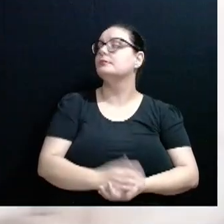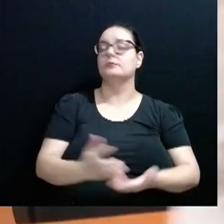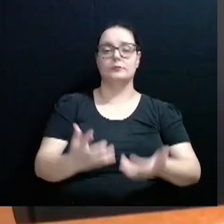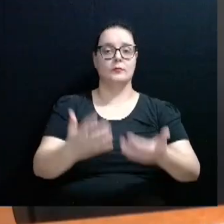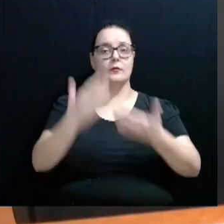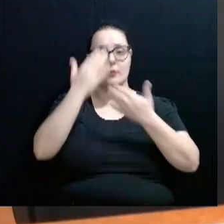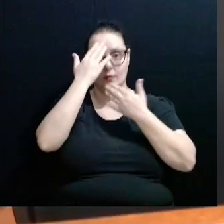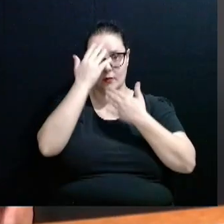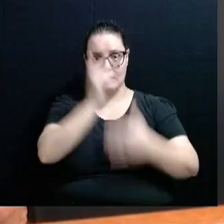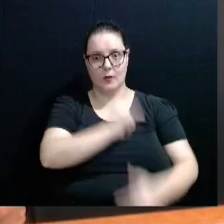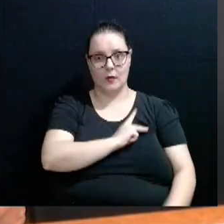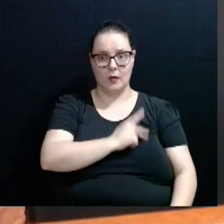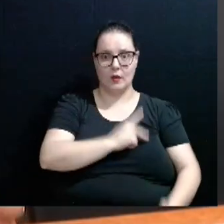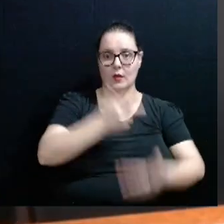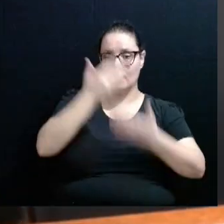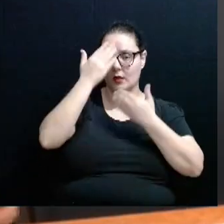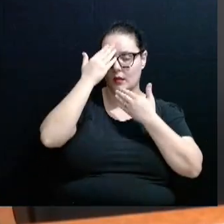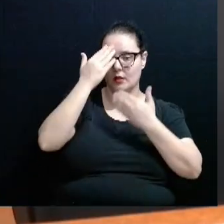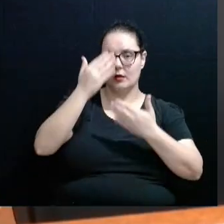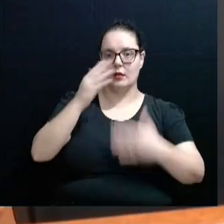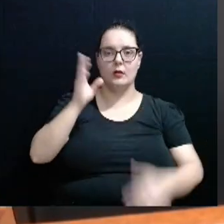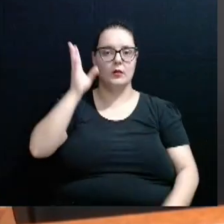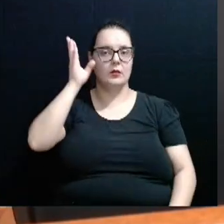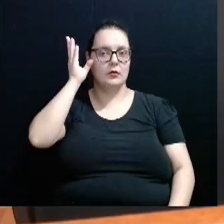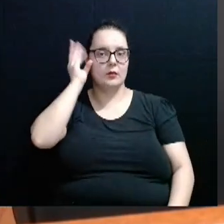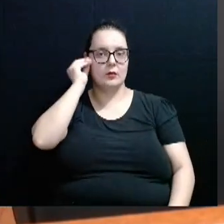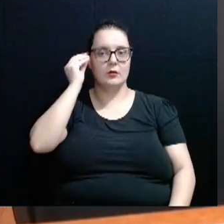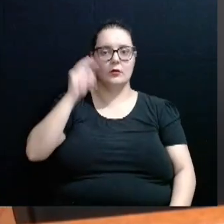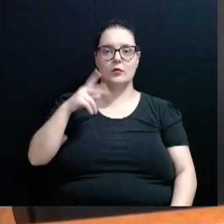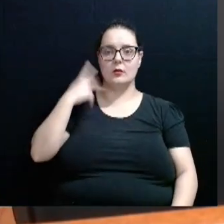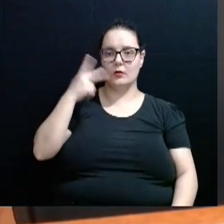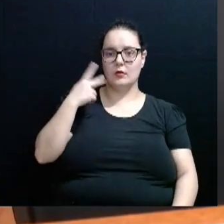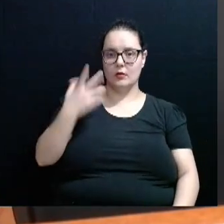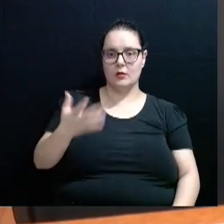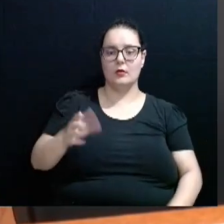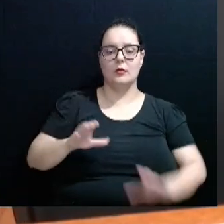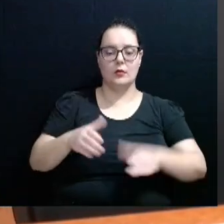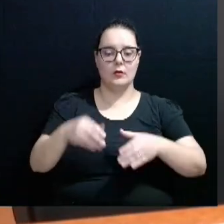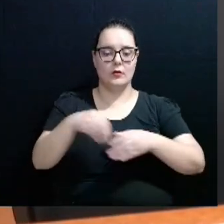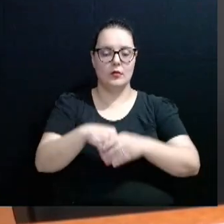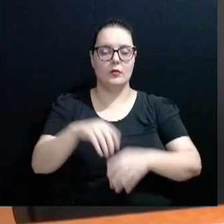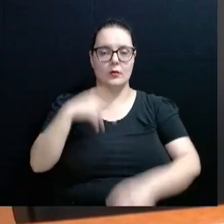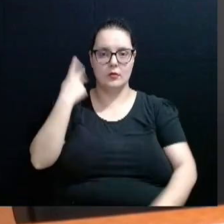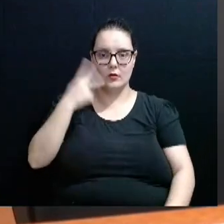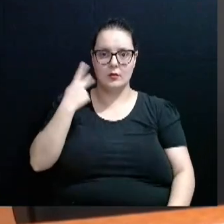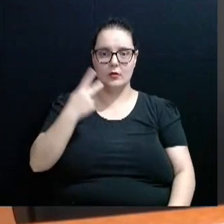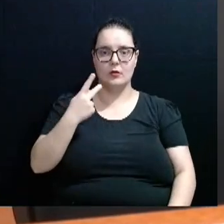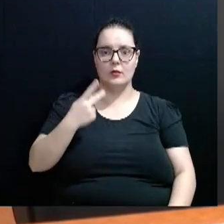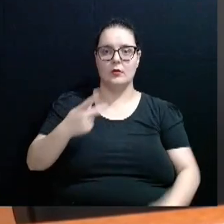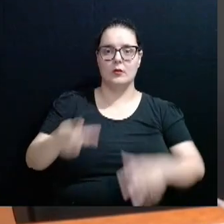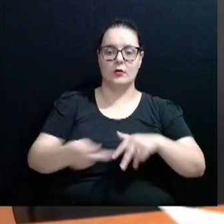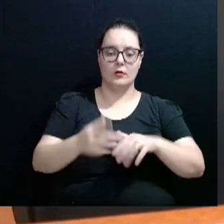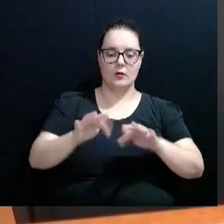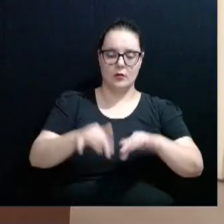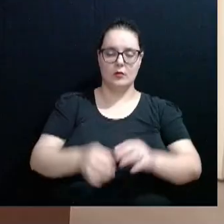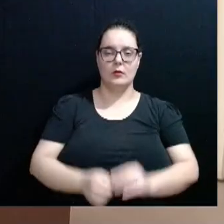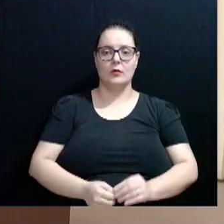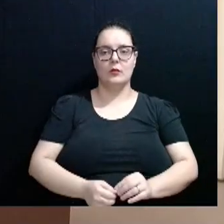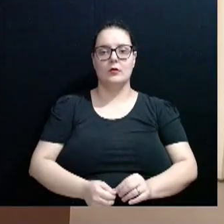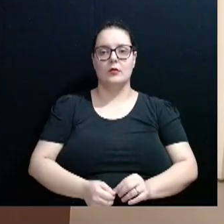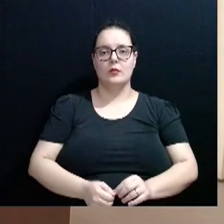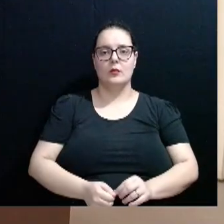aqui agradecer Benê Lima, são os vereadores desta casa, e as suas considerações finais,